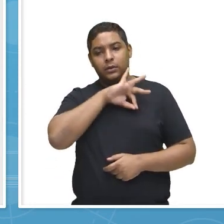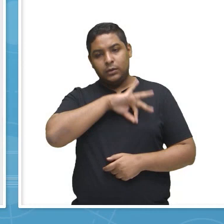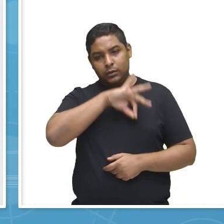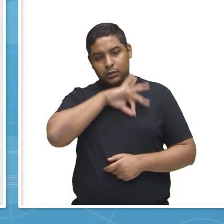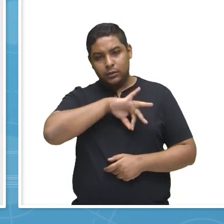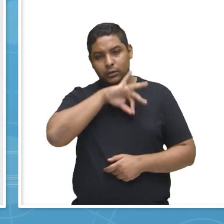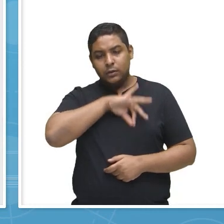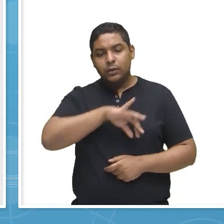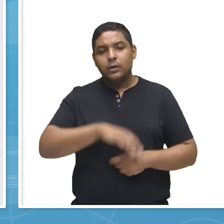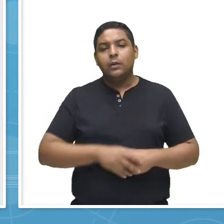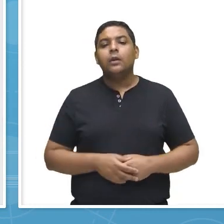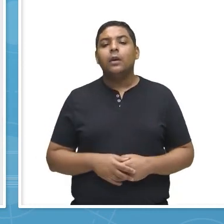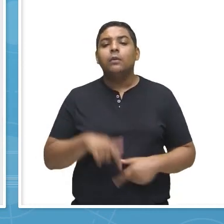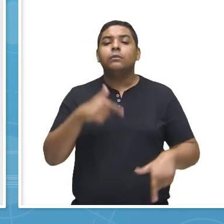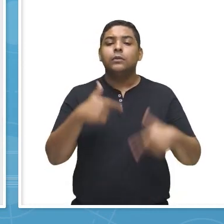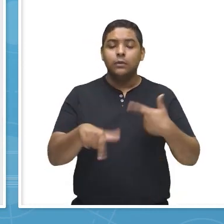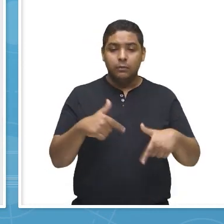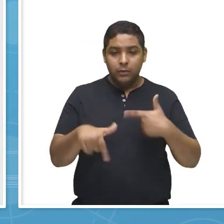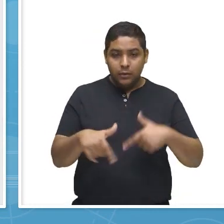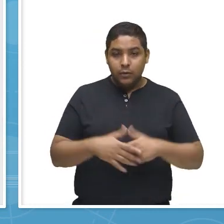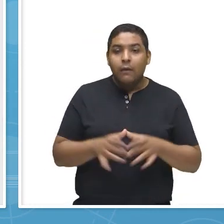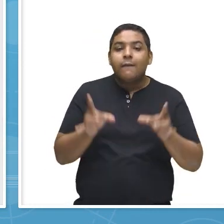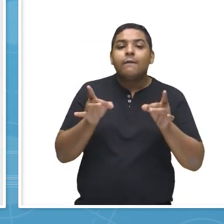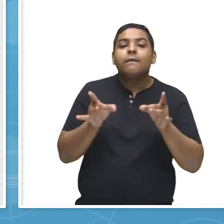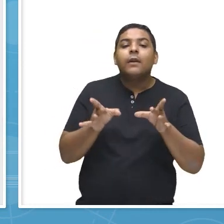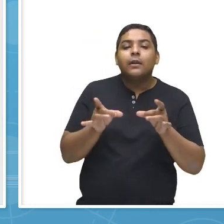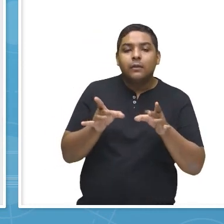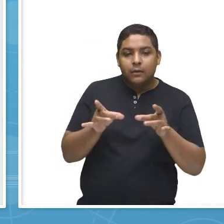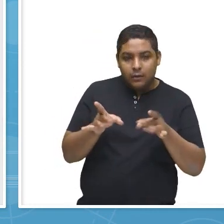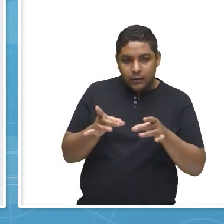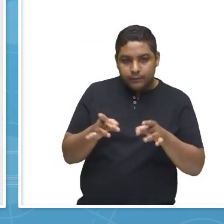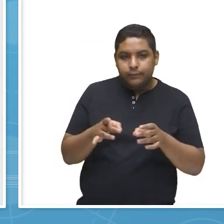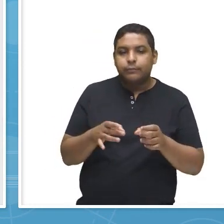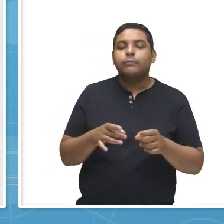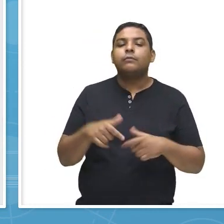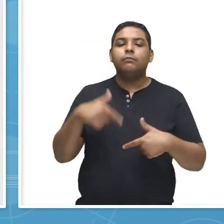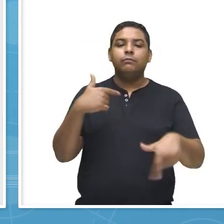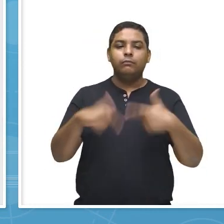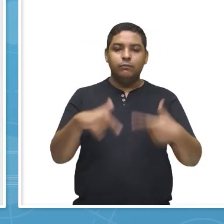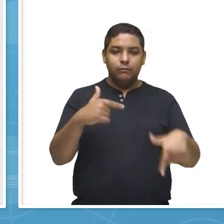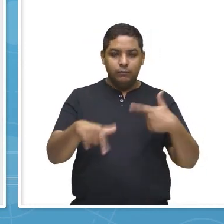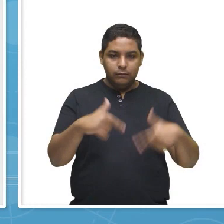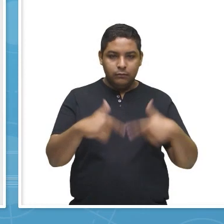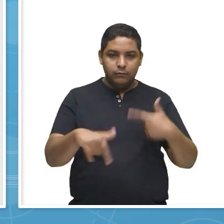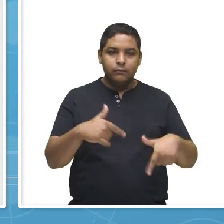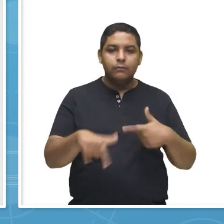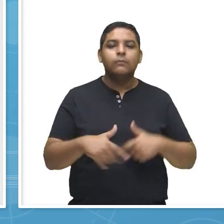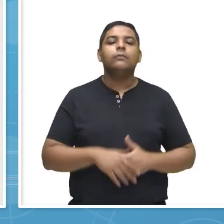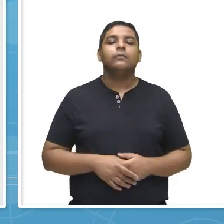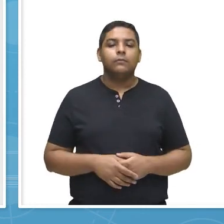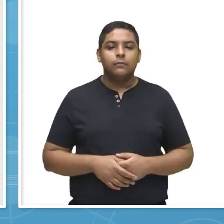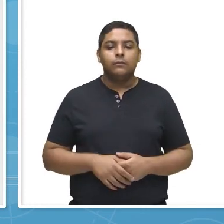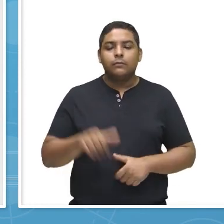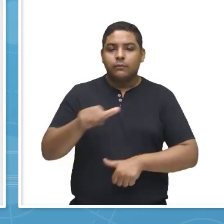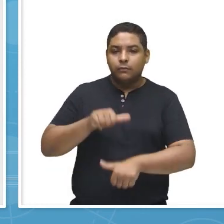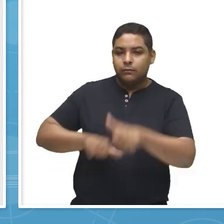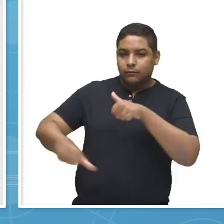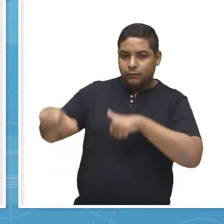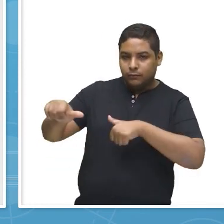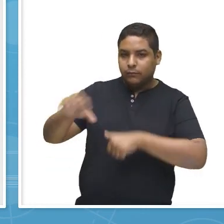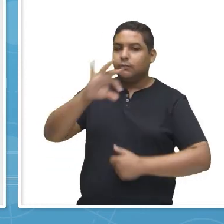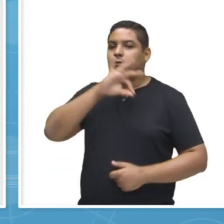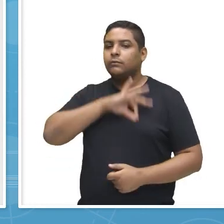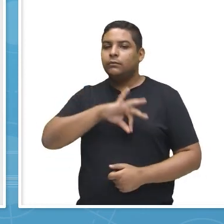assalariado, ou seja, o trabalhador ele vai fazer o quê? Ele vai vender a sua força de trabalho em troca de